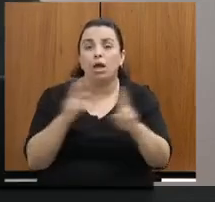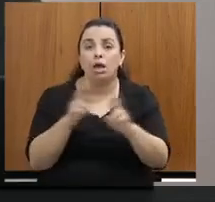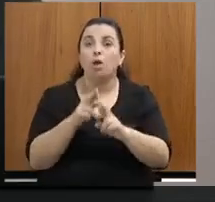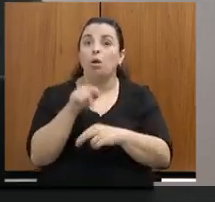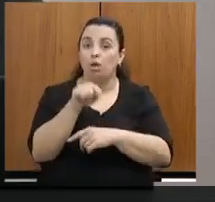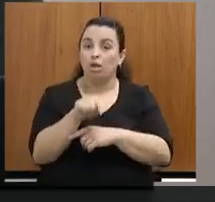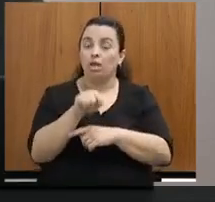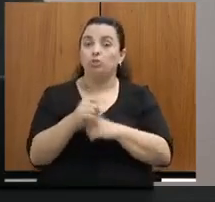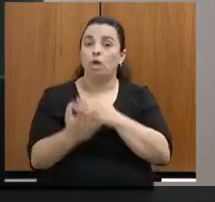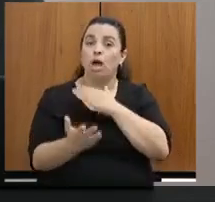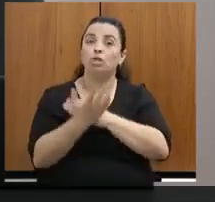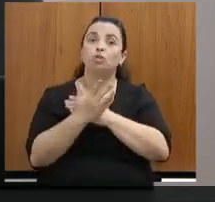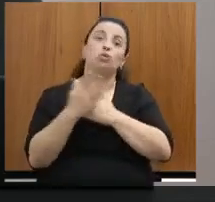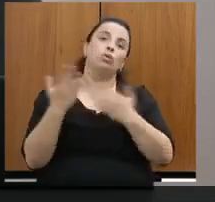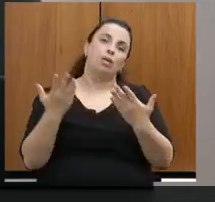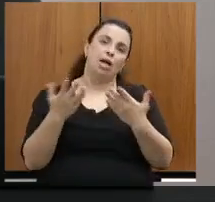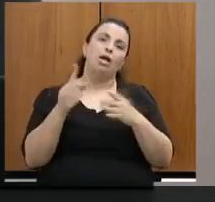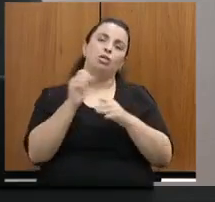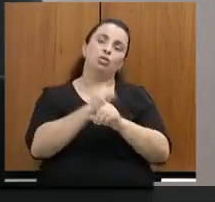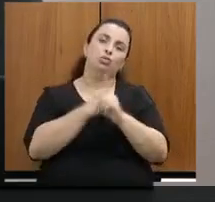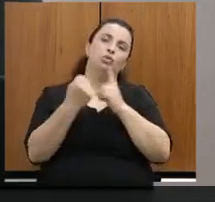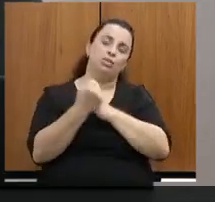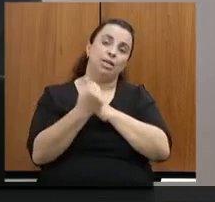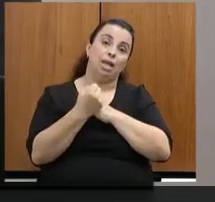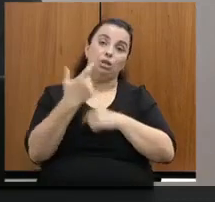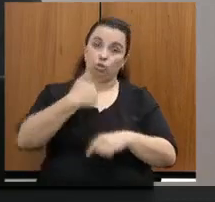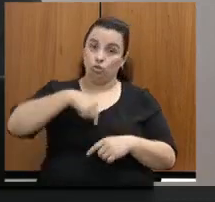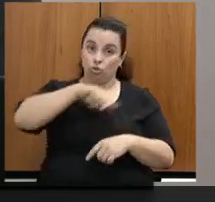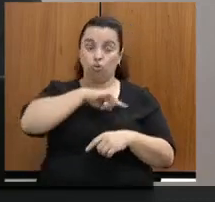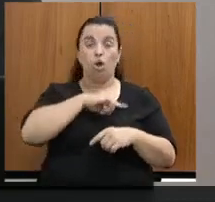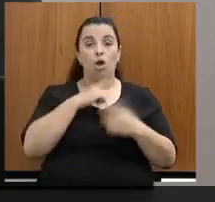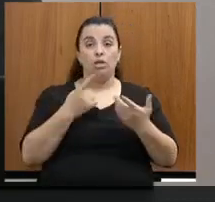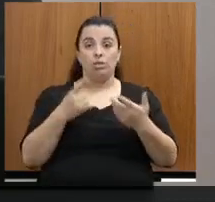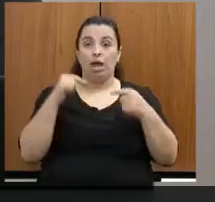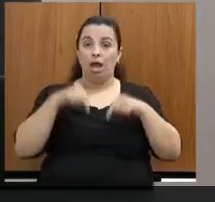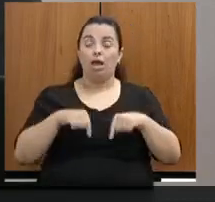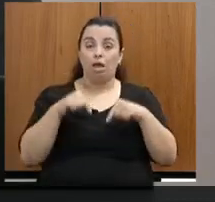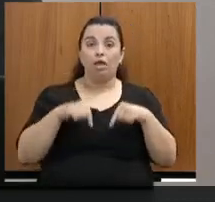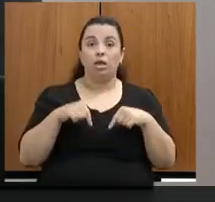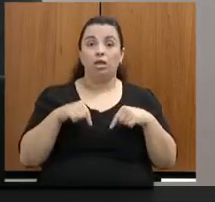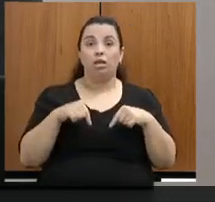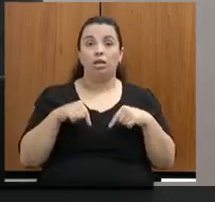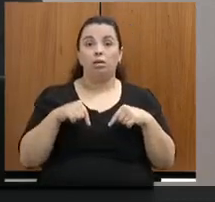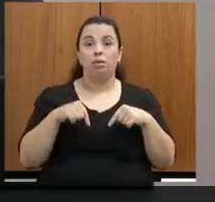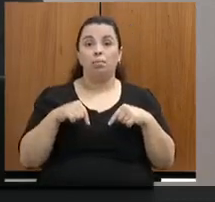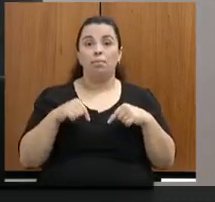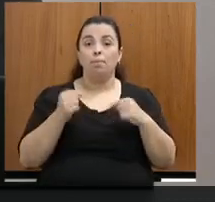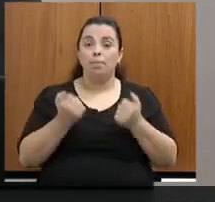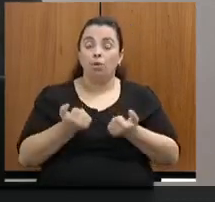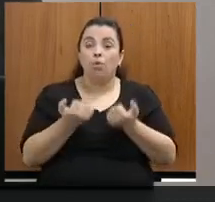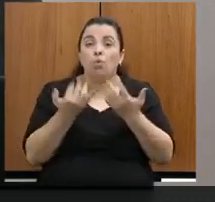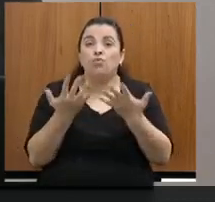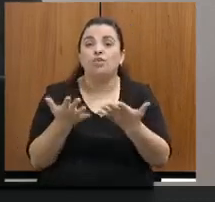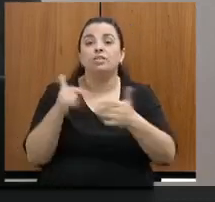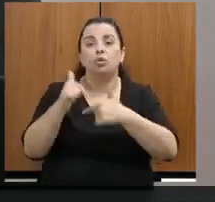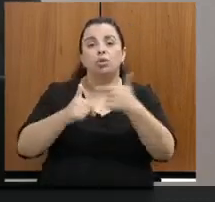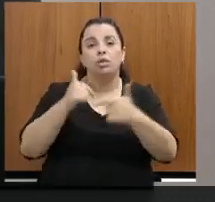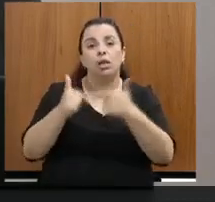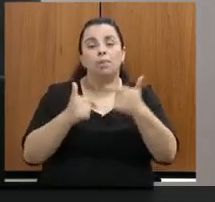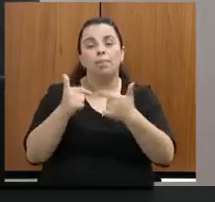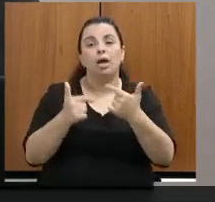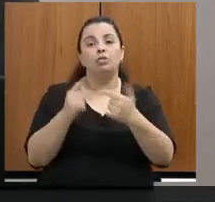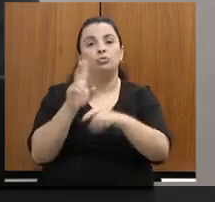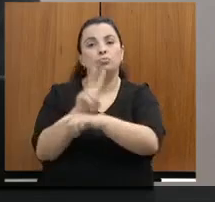afinal de contas todos nós estamos aqui para prestar a serviço à sociedade prestar